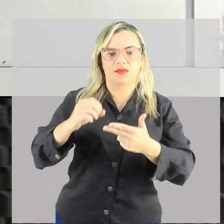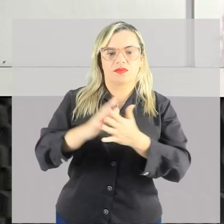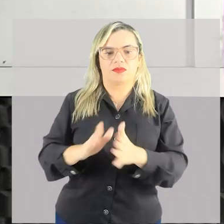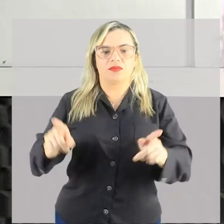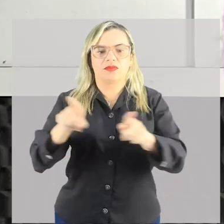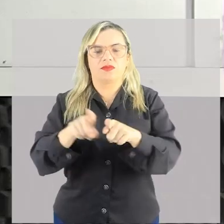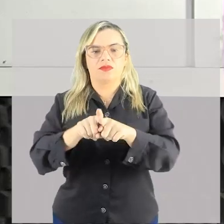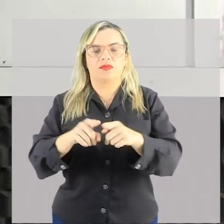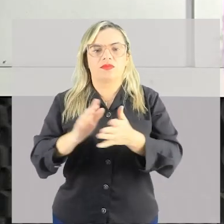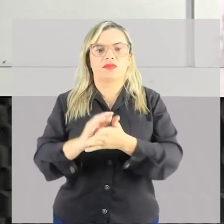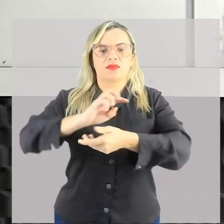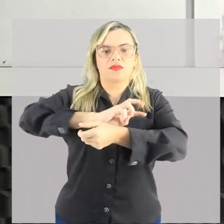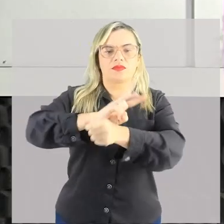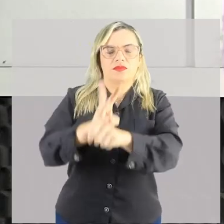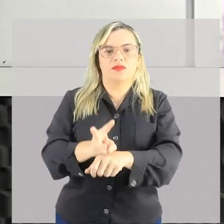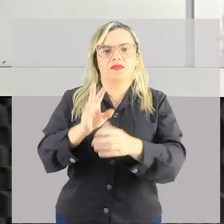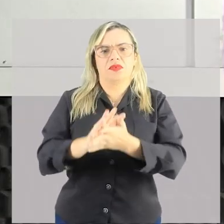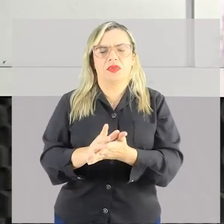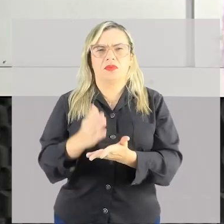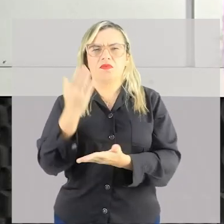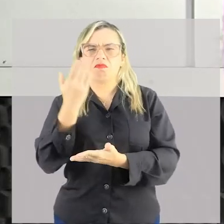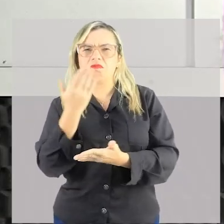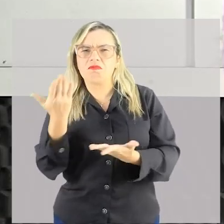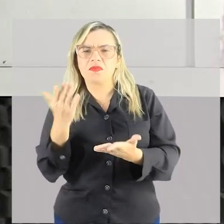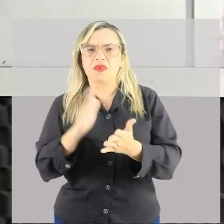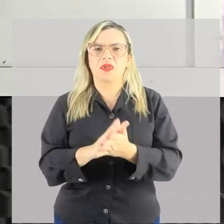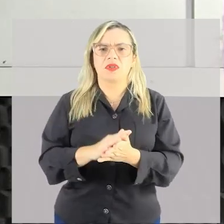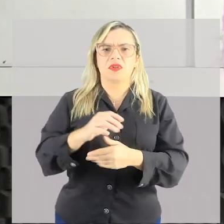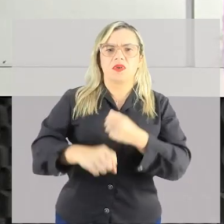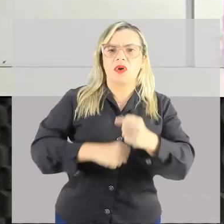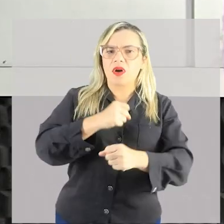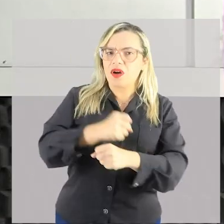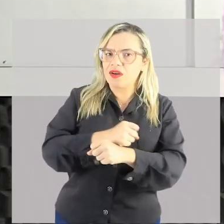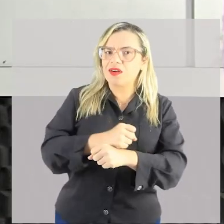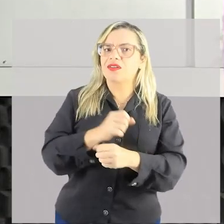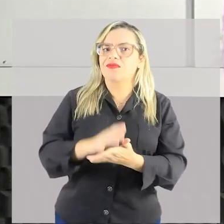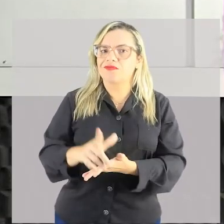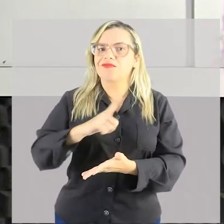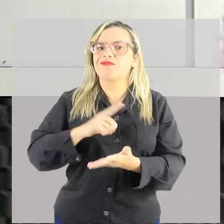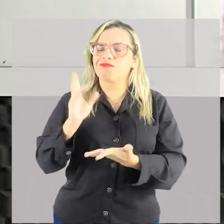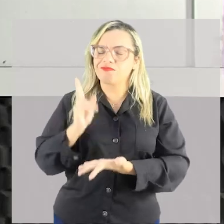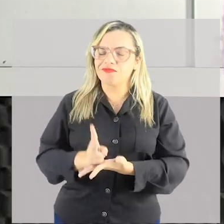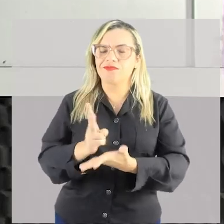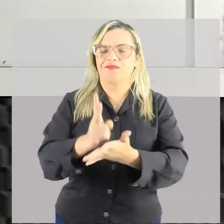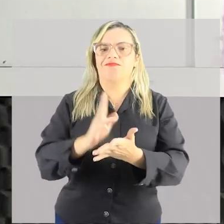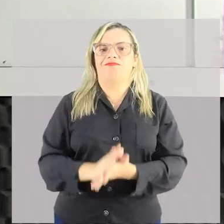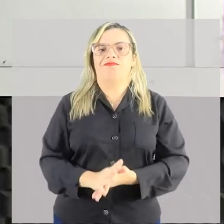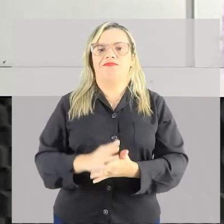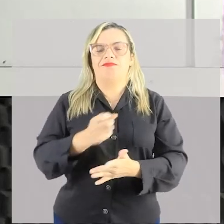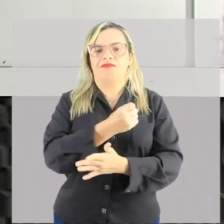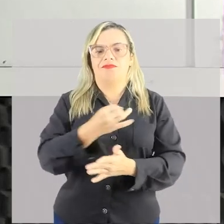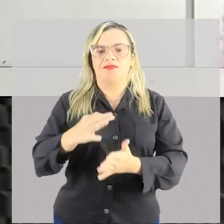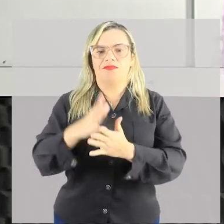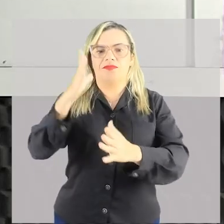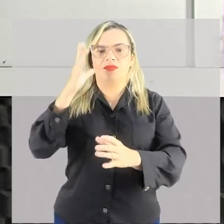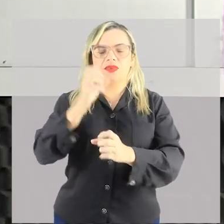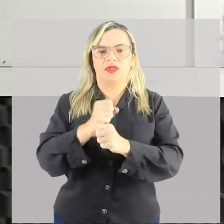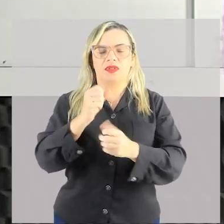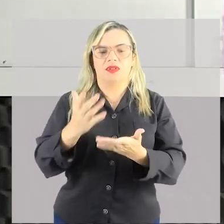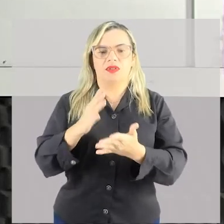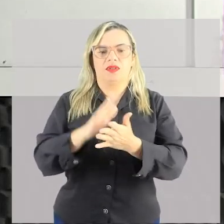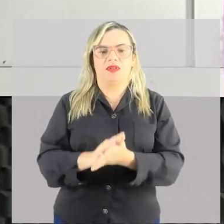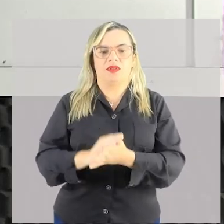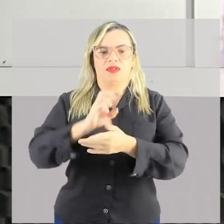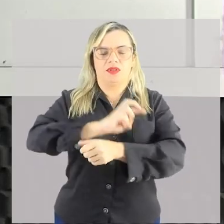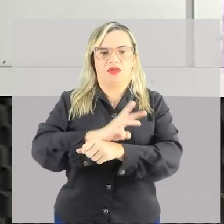uim tá ainda não vi nenhuma edição de ENEM que não tivesse questão de probabilidade tá e a